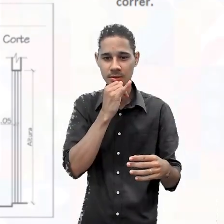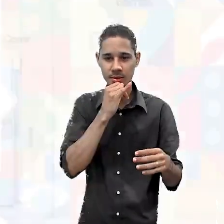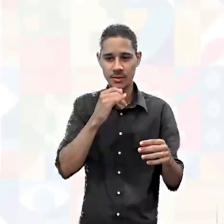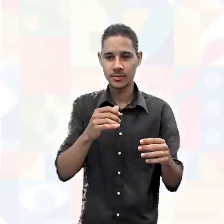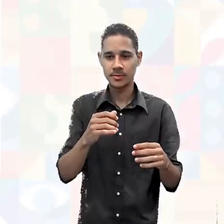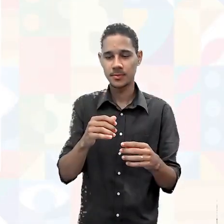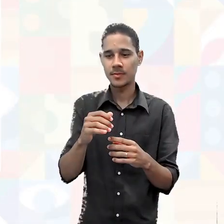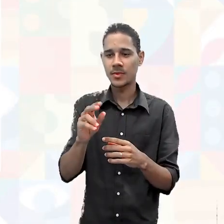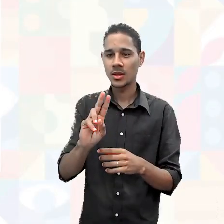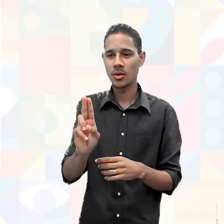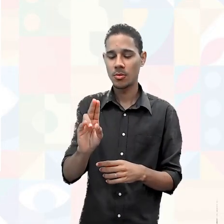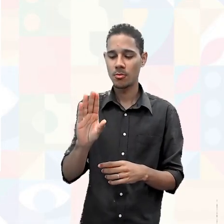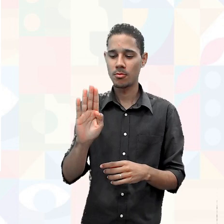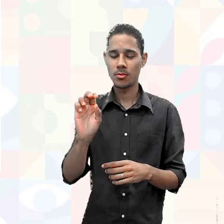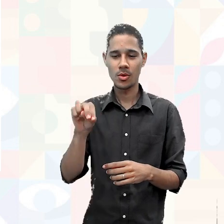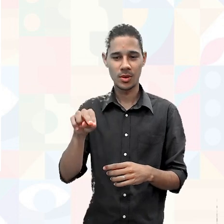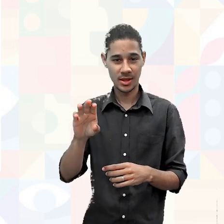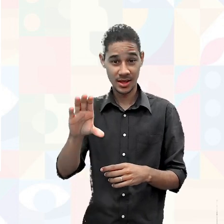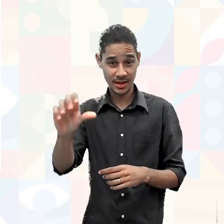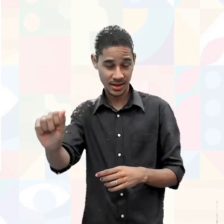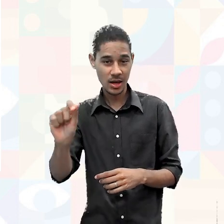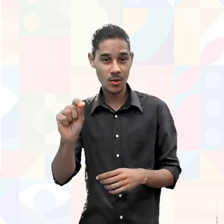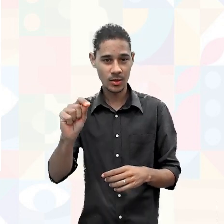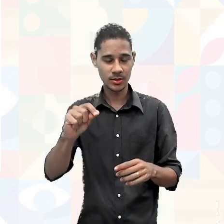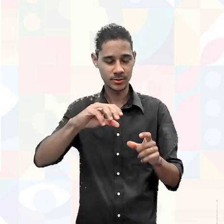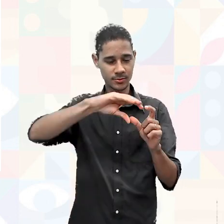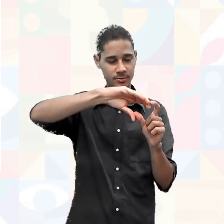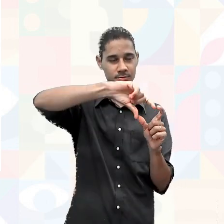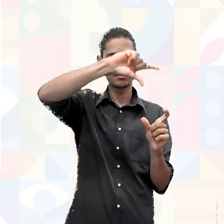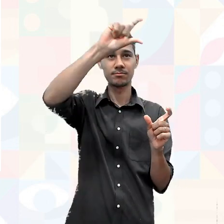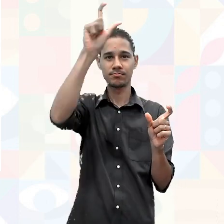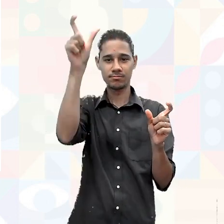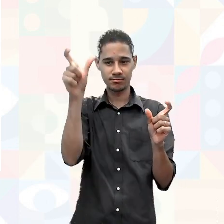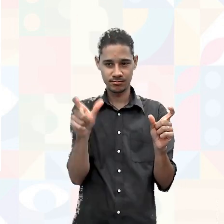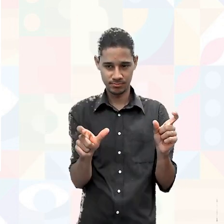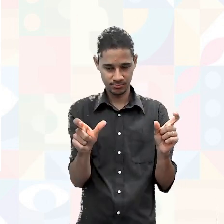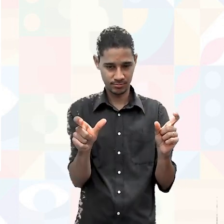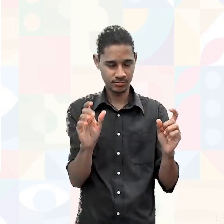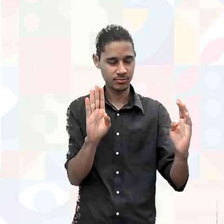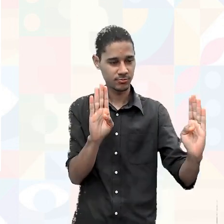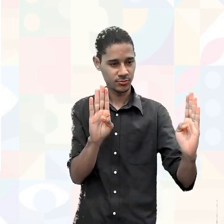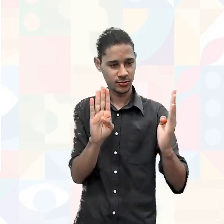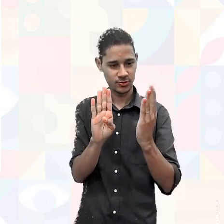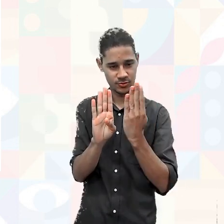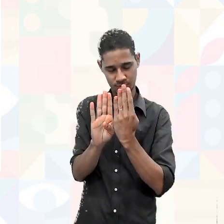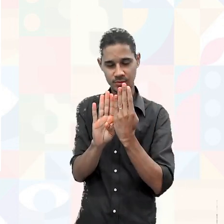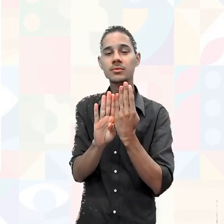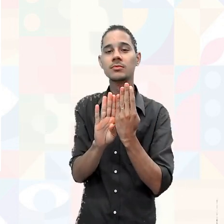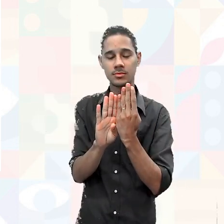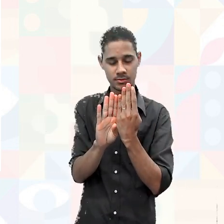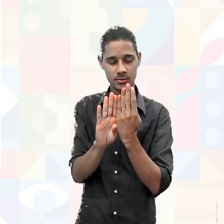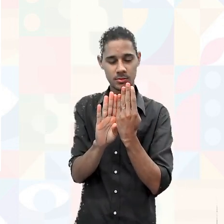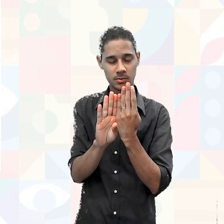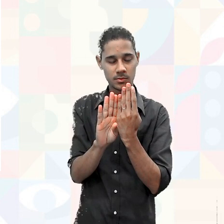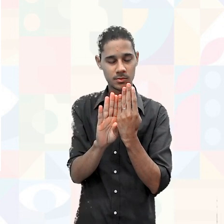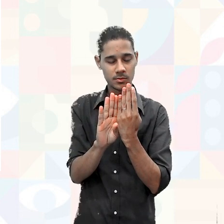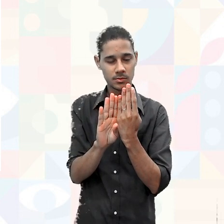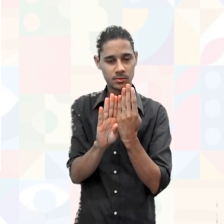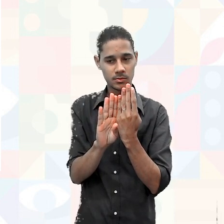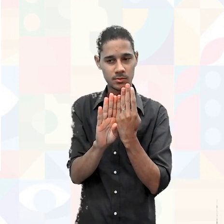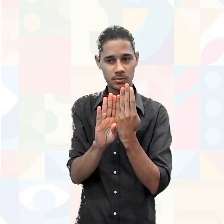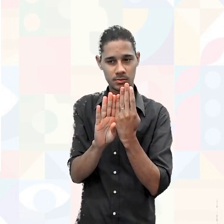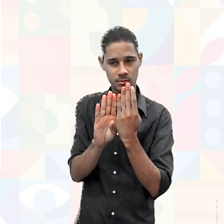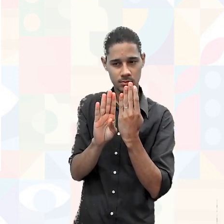Que é um pequeno trecho de alvenaria onde a porta se encaixa, né? E ela pode